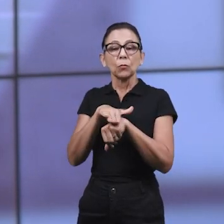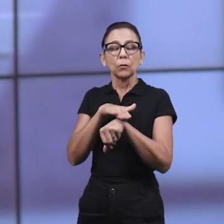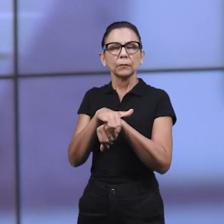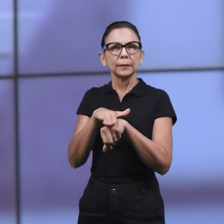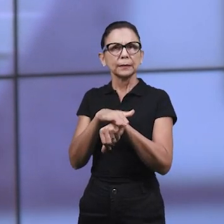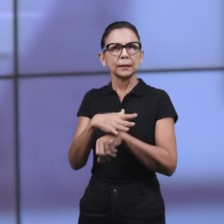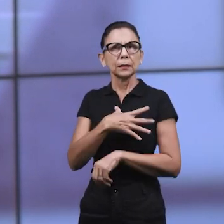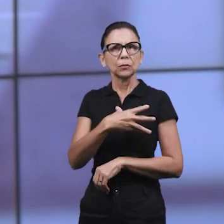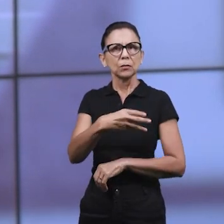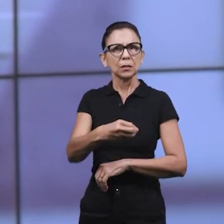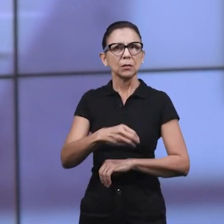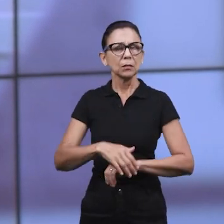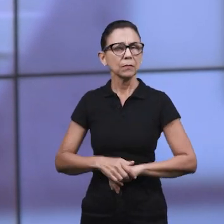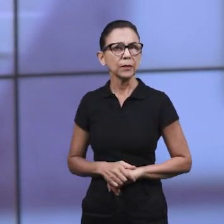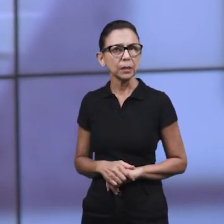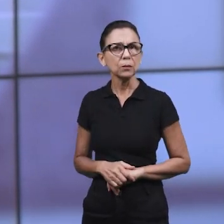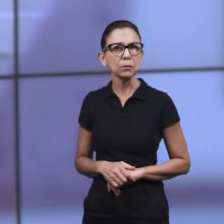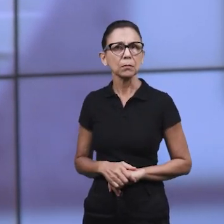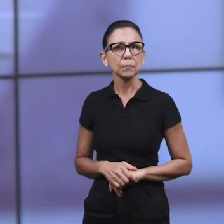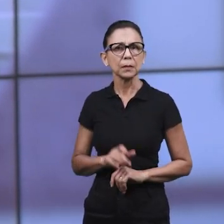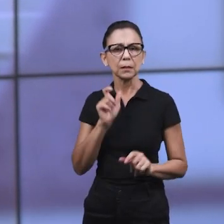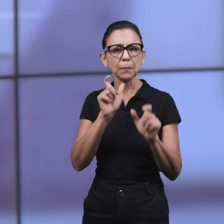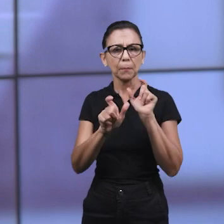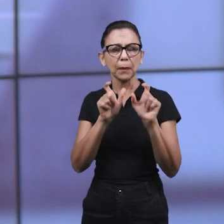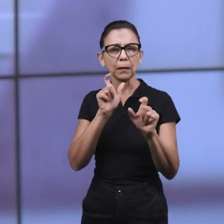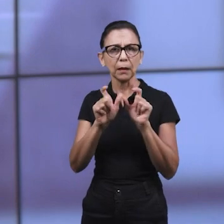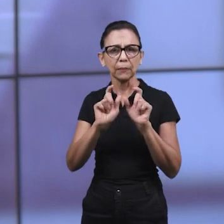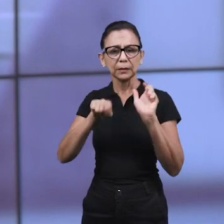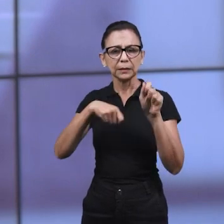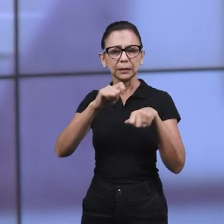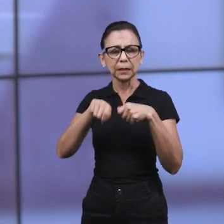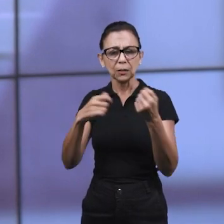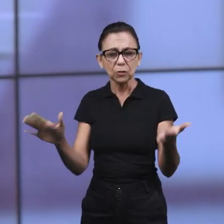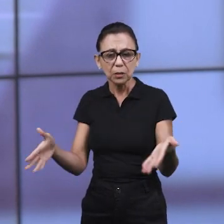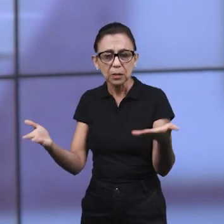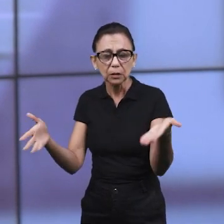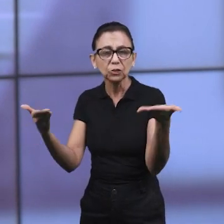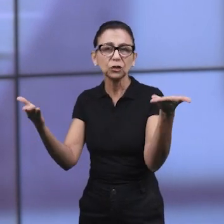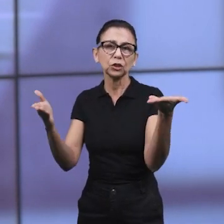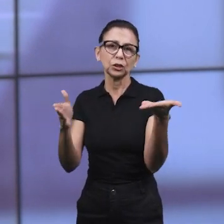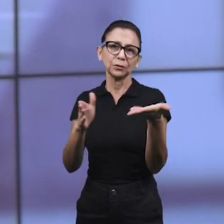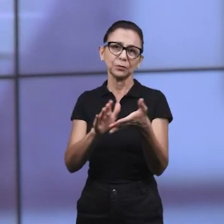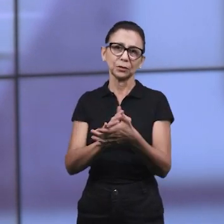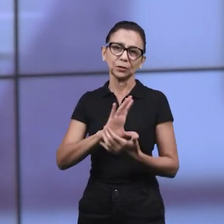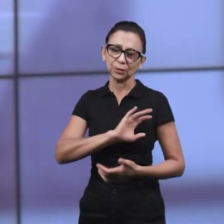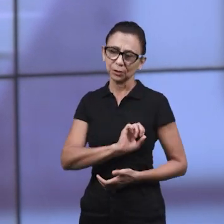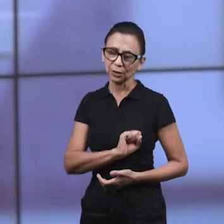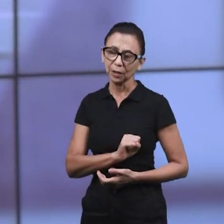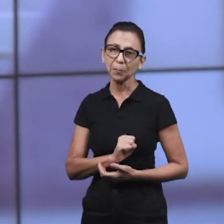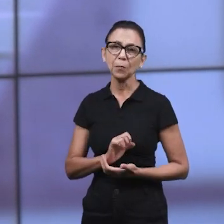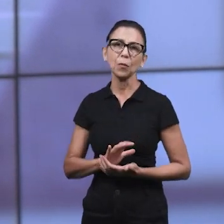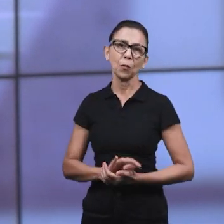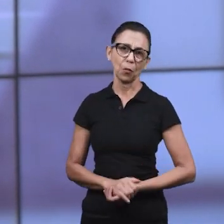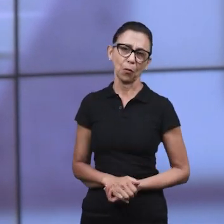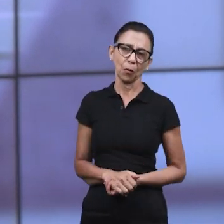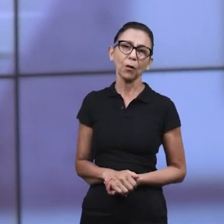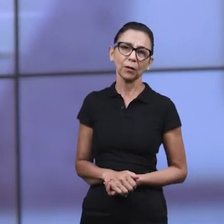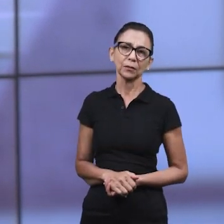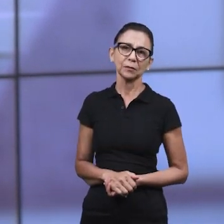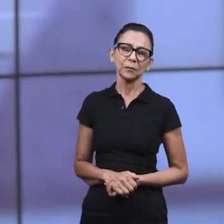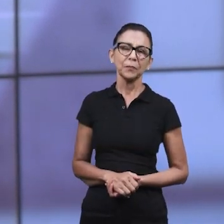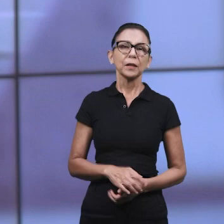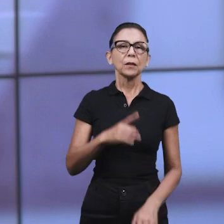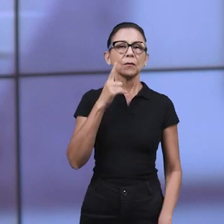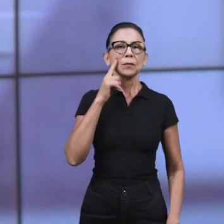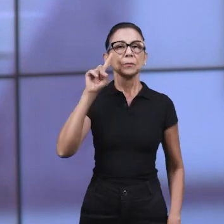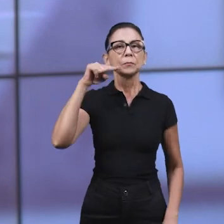nada, por palavras agradáveis. Você pode tentar de outros modos. Vamos tentar estudar